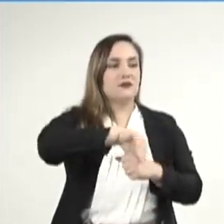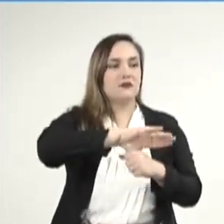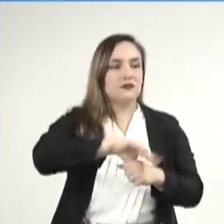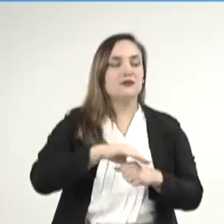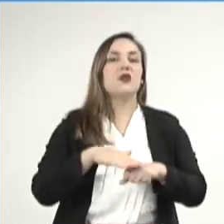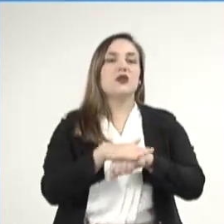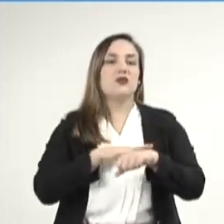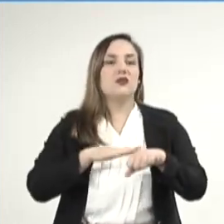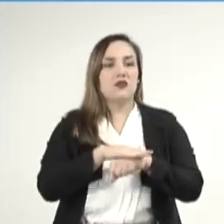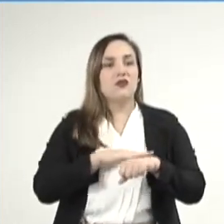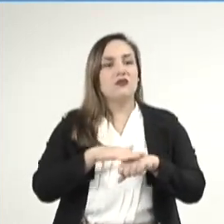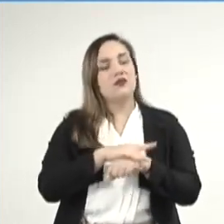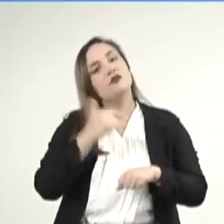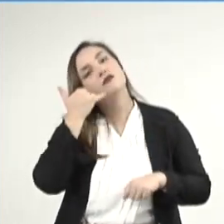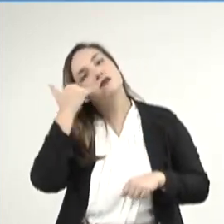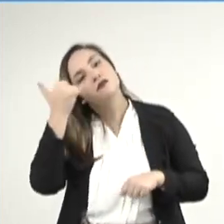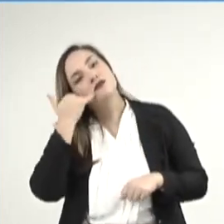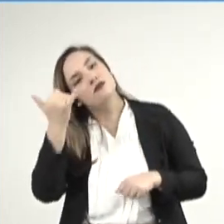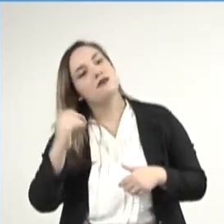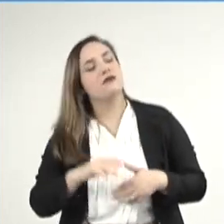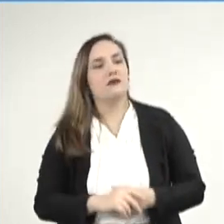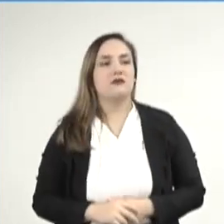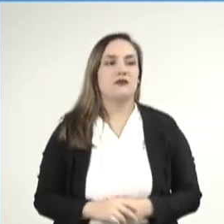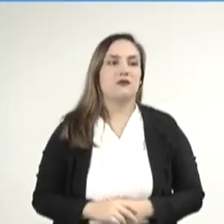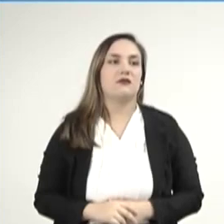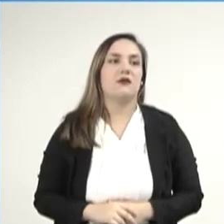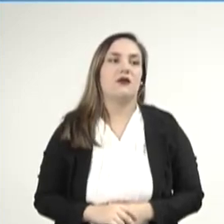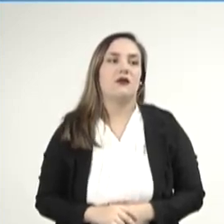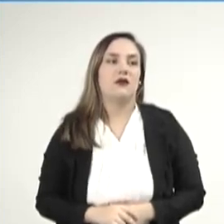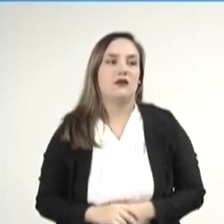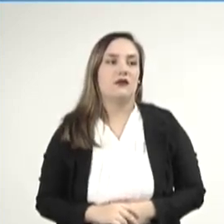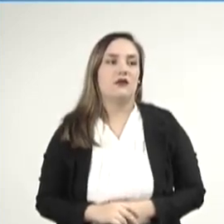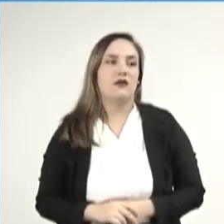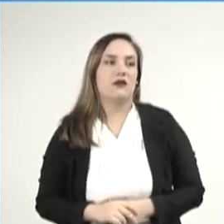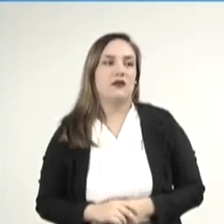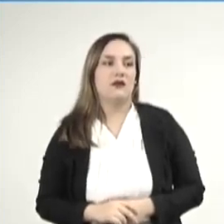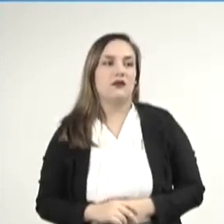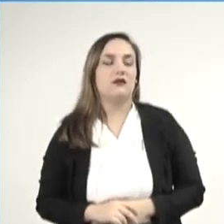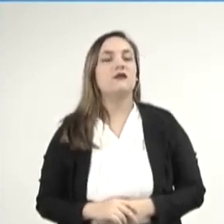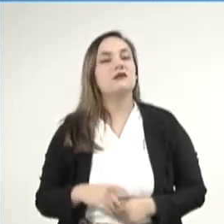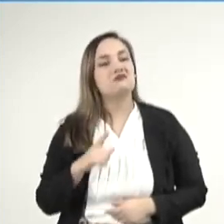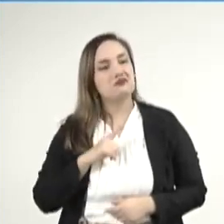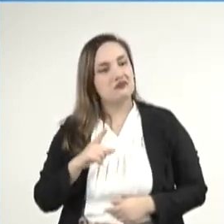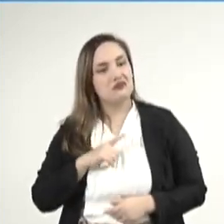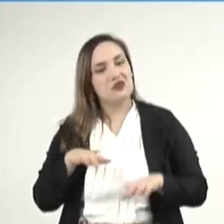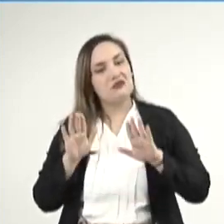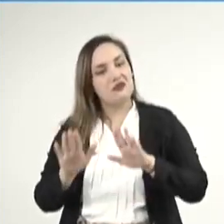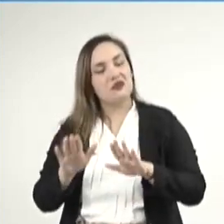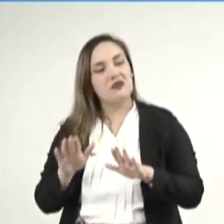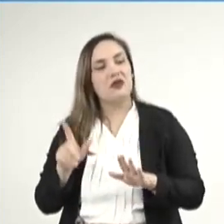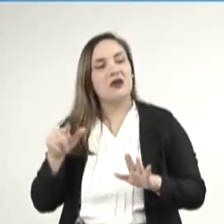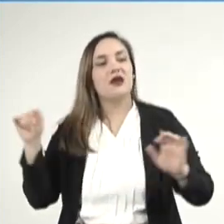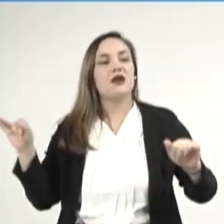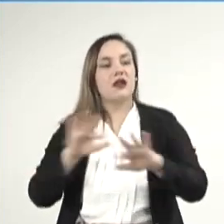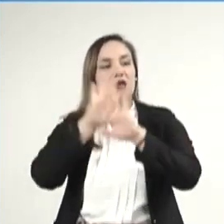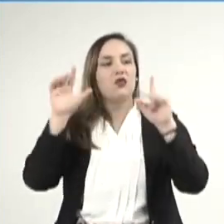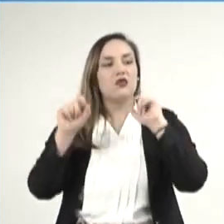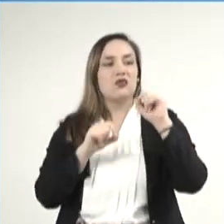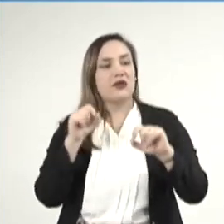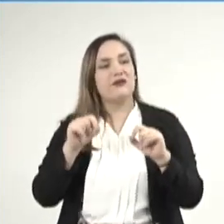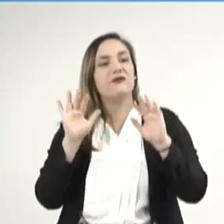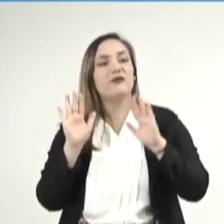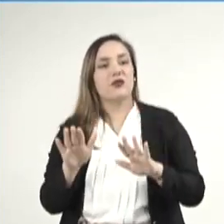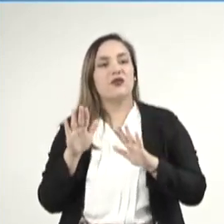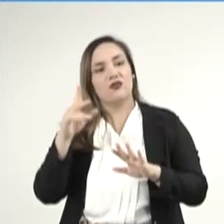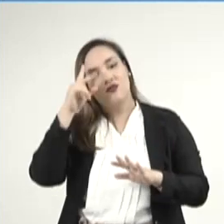né, conversando ao telefone, depois roupa de cama para lá e para cá, e ficou claro que ele ficou